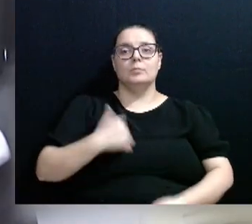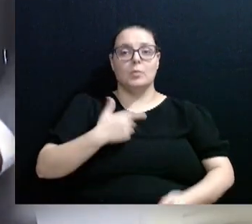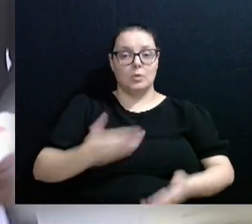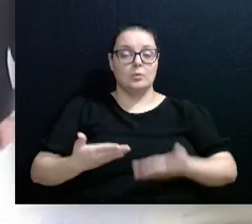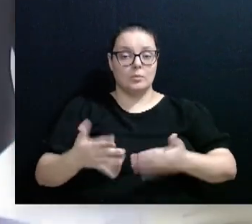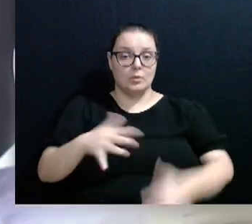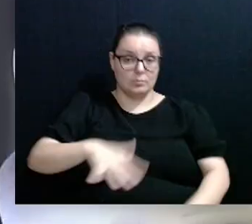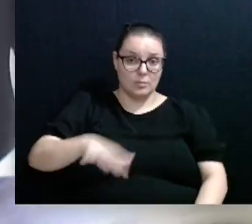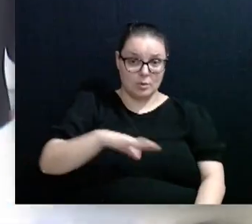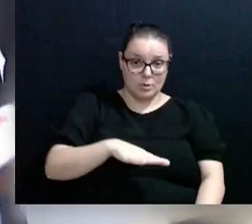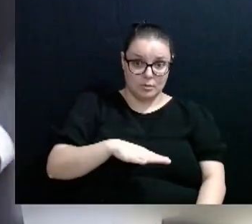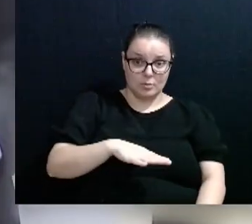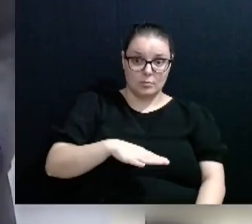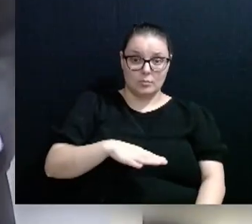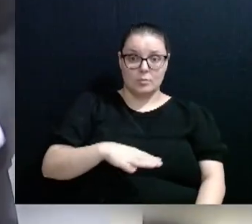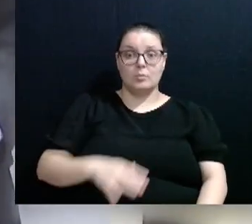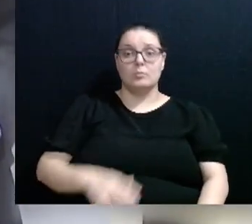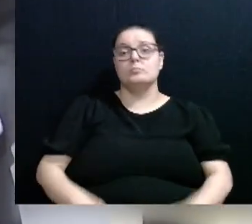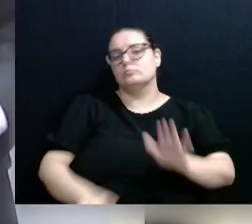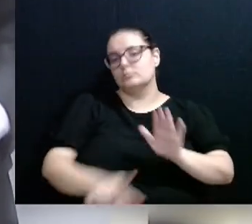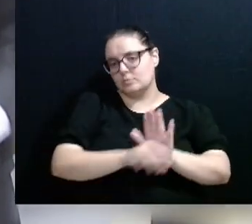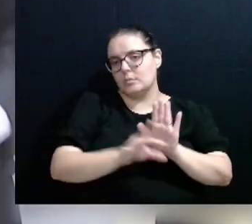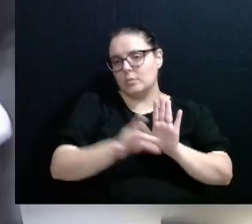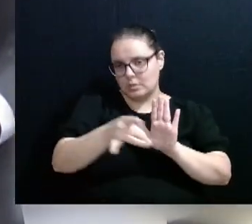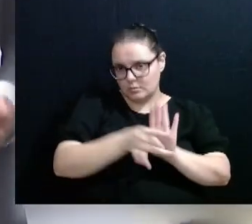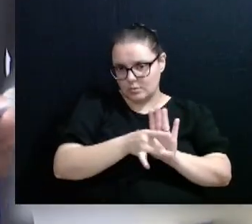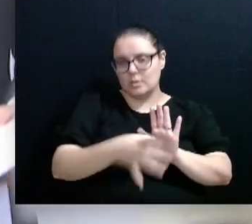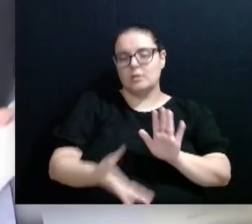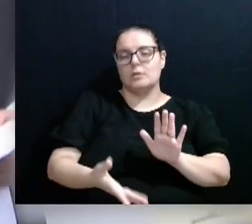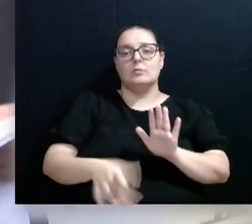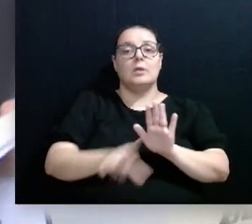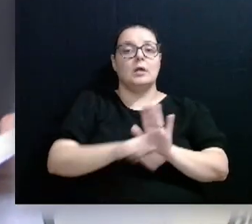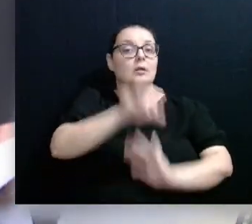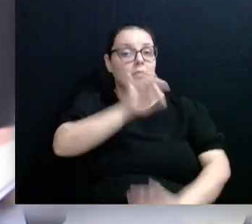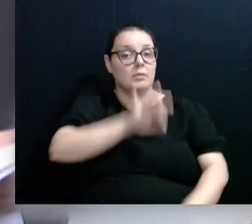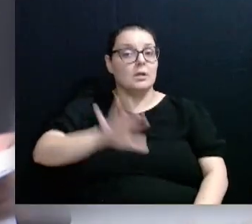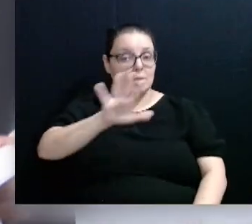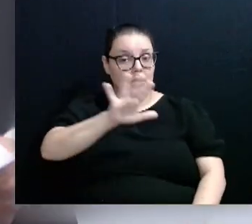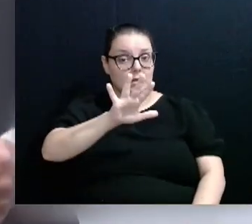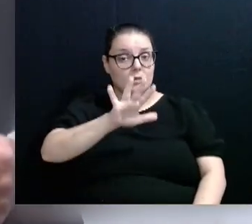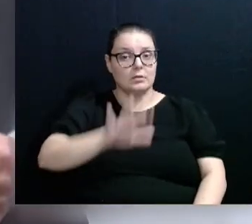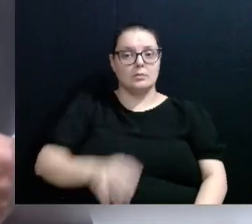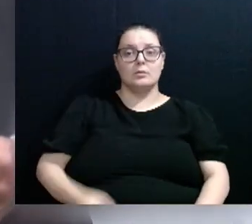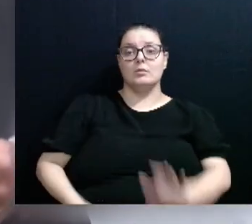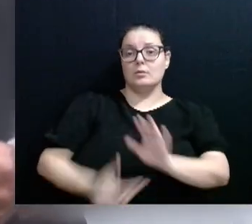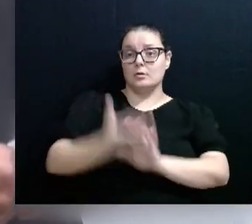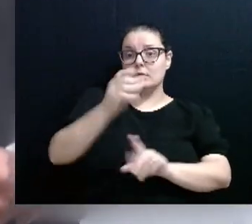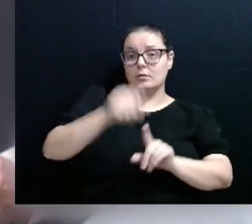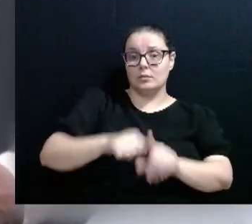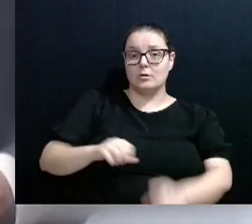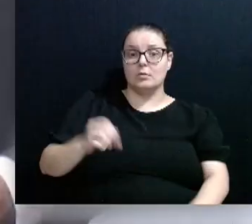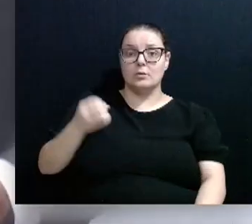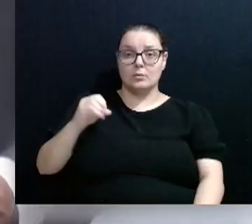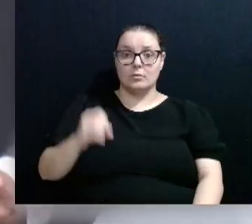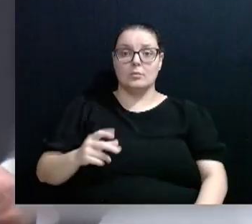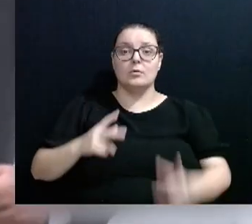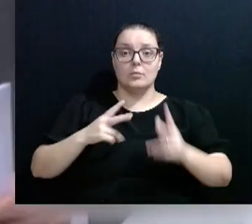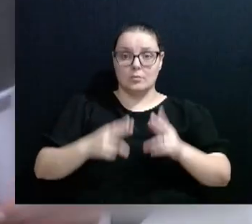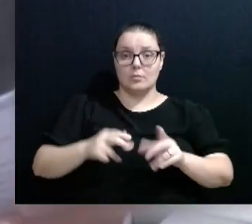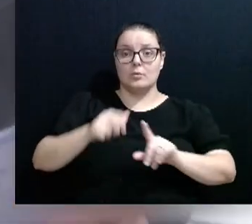um dispositivo que já consta de uma lei federal. Uma lei federal que instituiu o mês de outubro, né, como o mês de